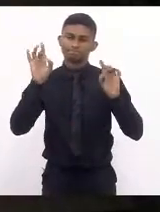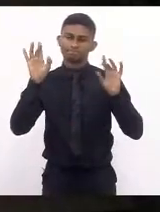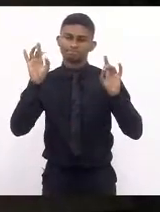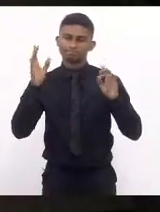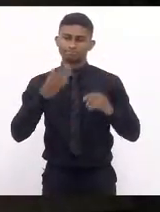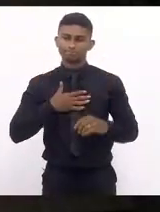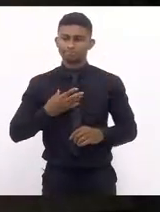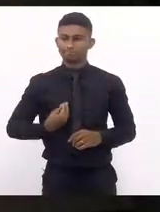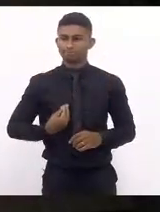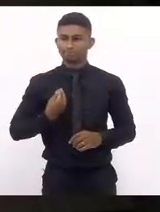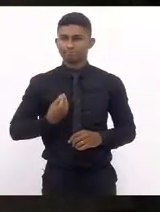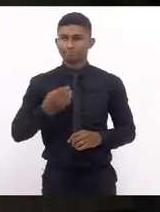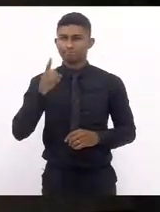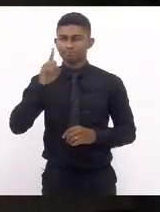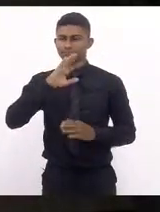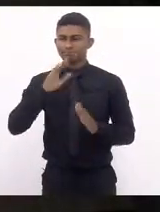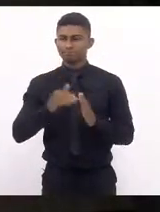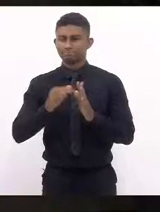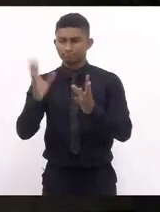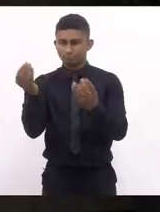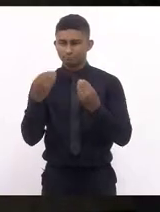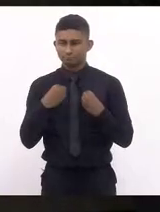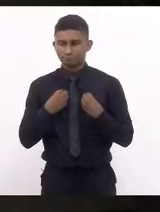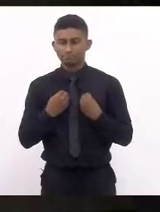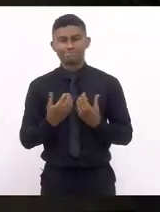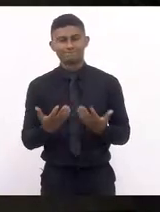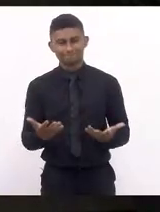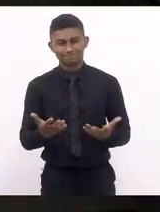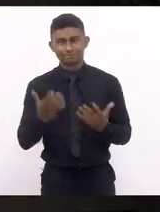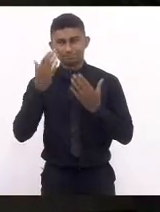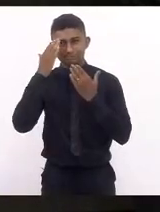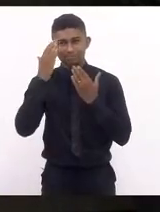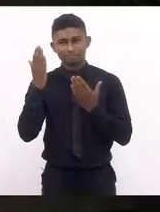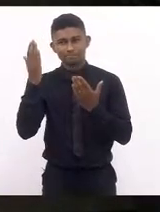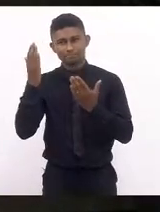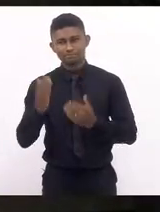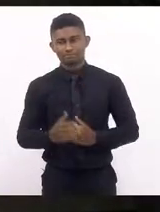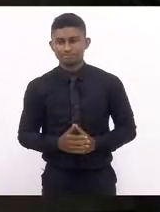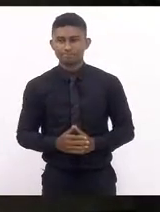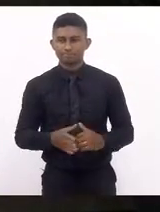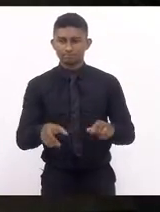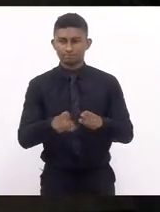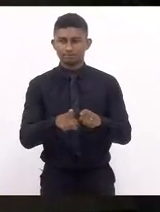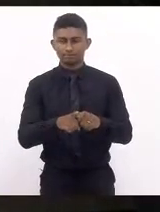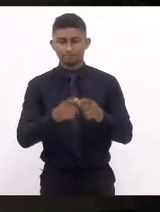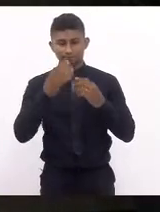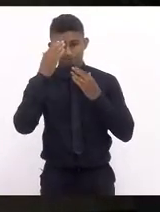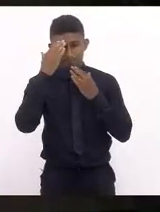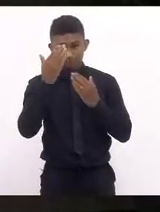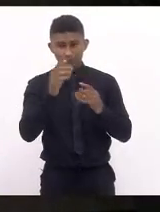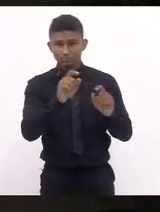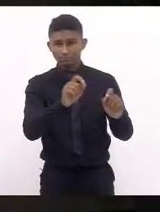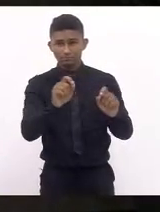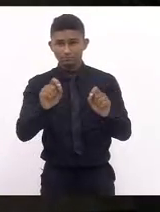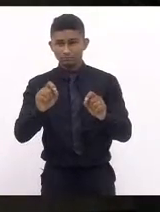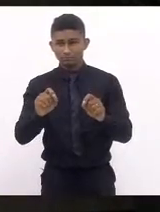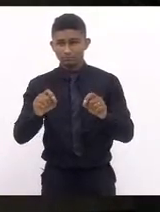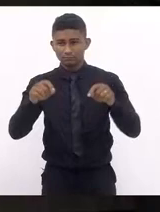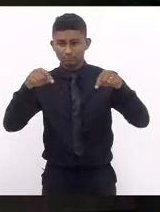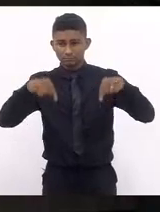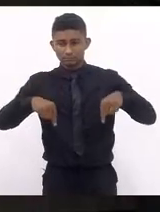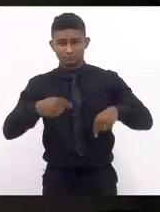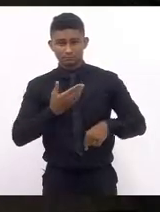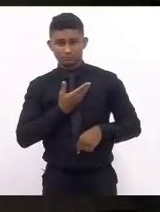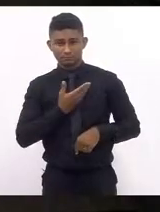que é tudo para mim que me trouxe até aqui e eu quero agradecê-lo Agradeço também a parceria de